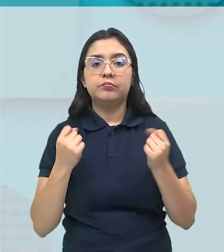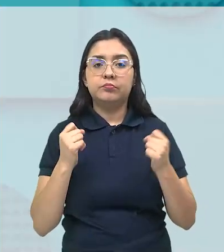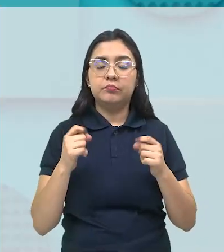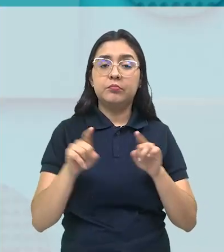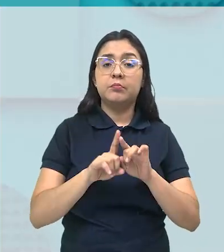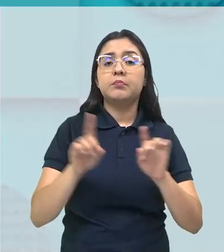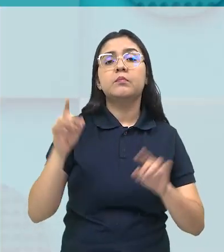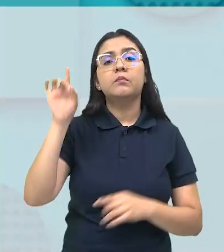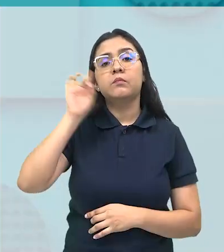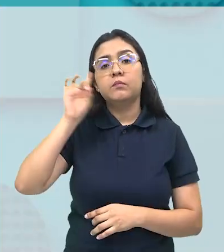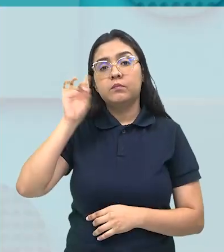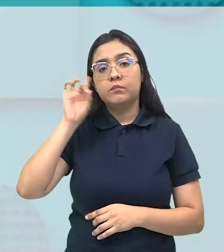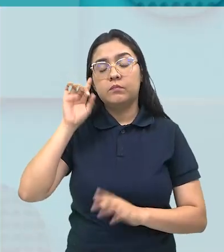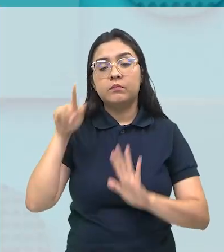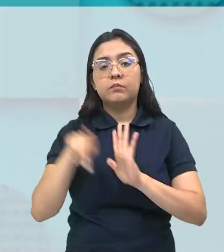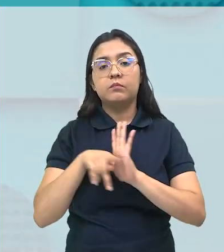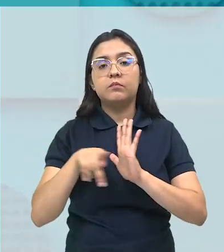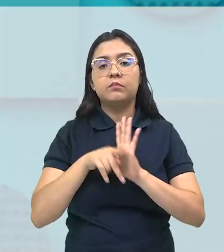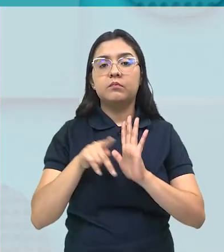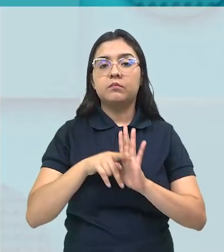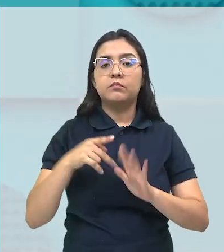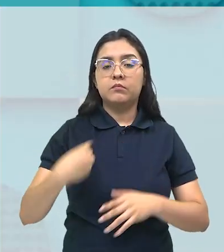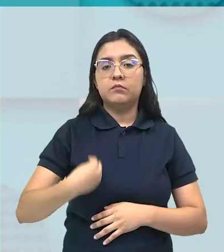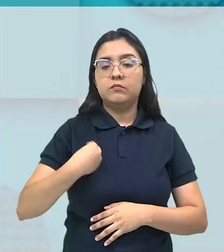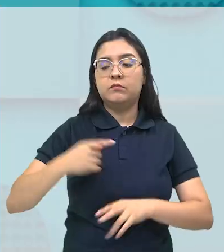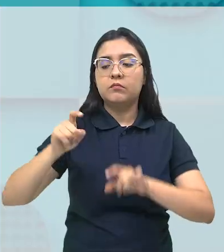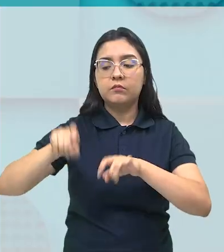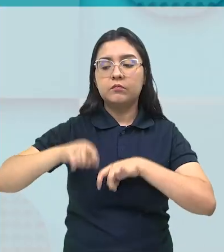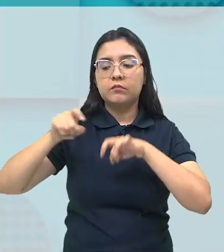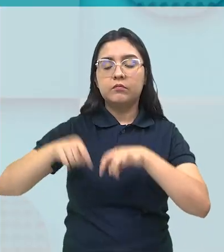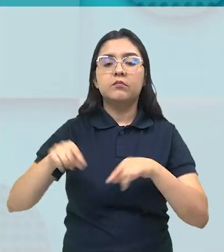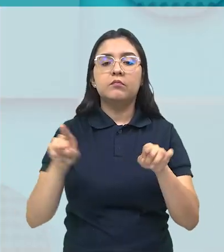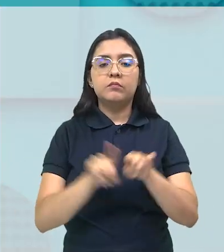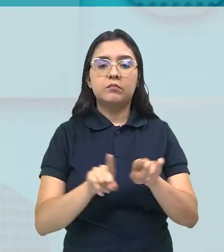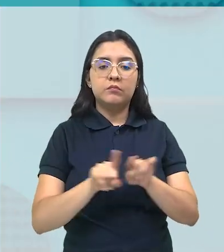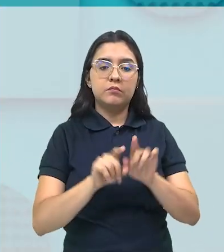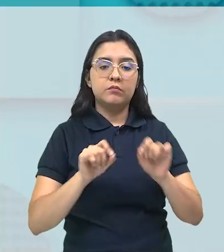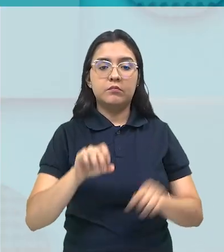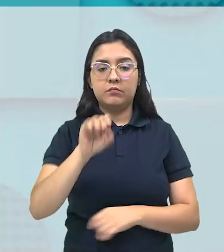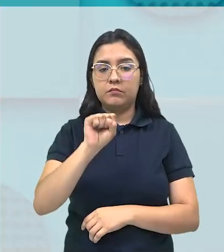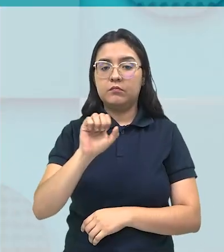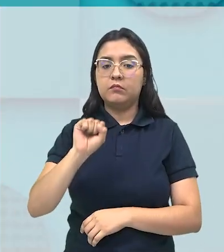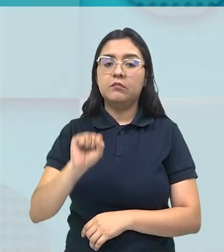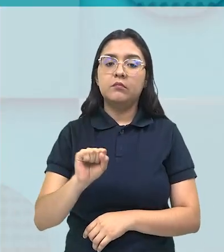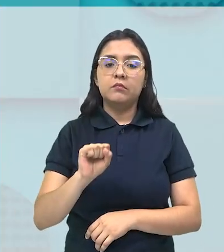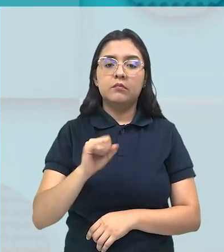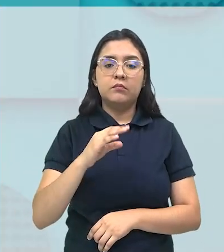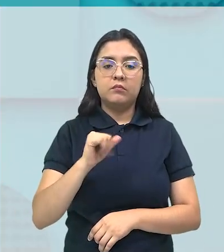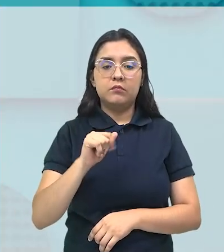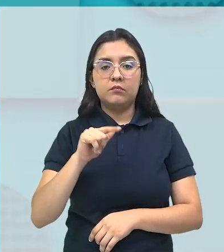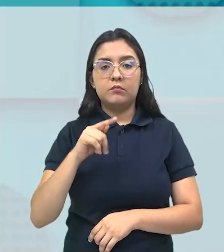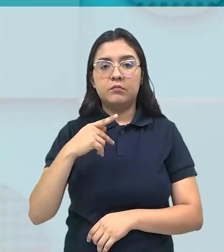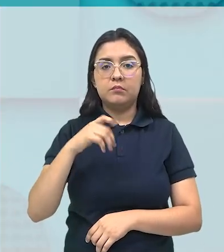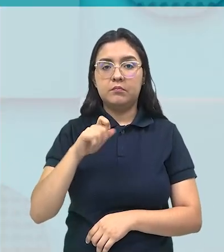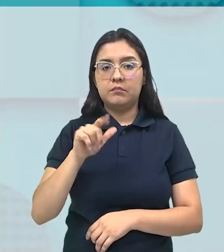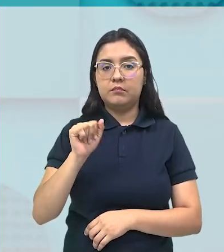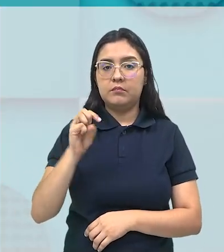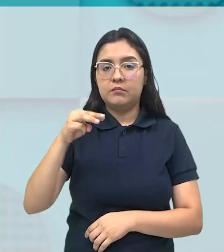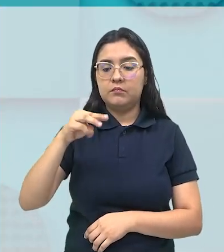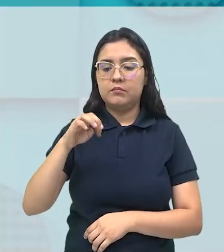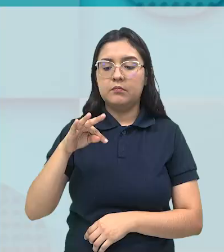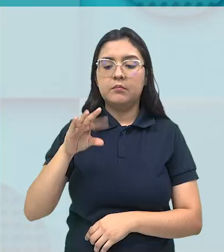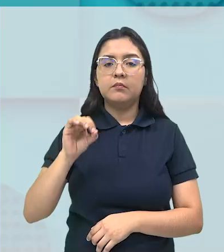a atividades físicas, mas é no cotidiano mesmo do homem do interior, É o escalpelamento. Isso é